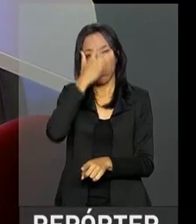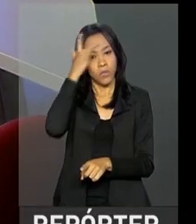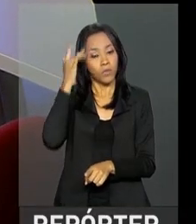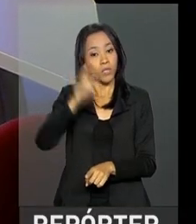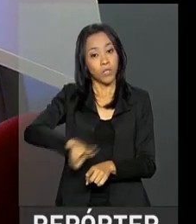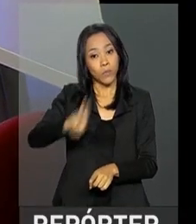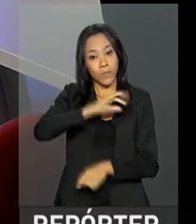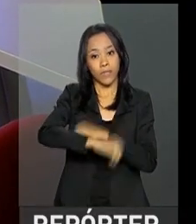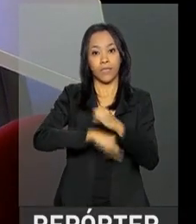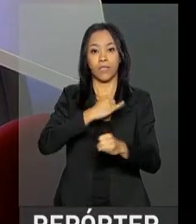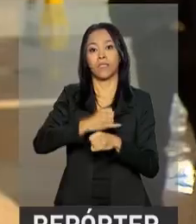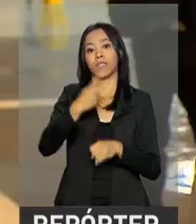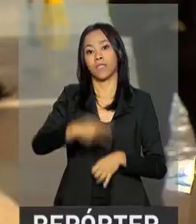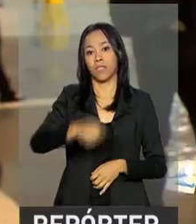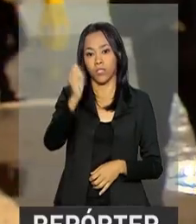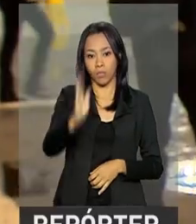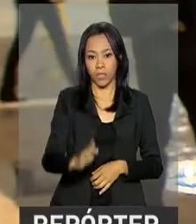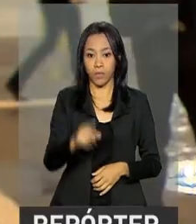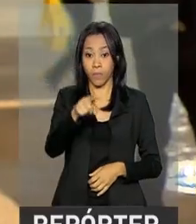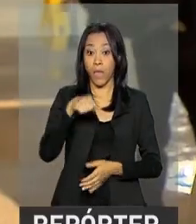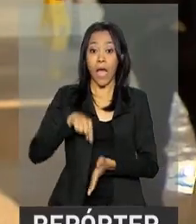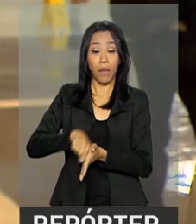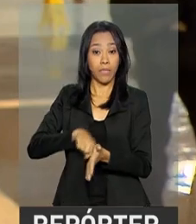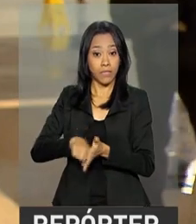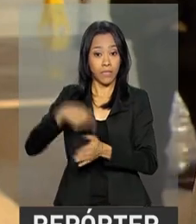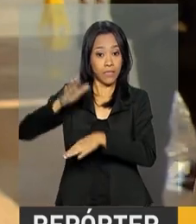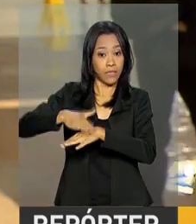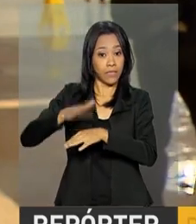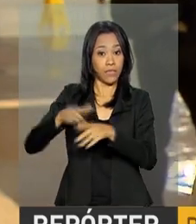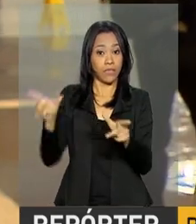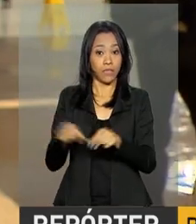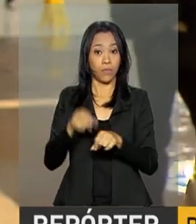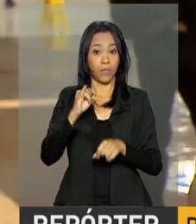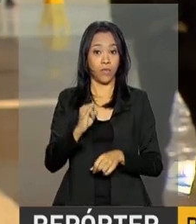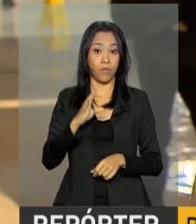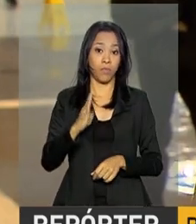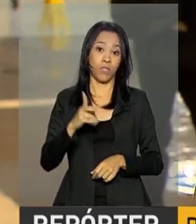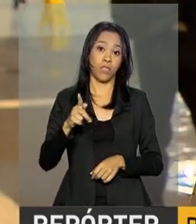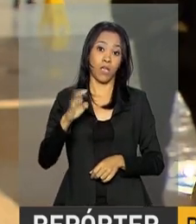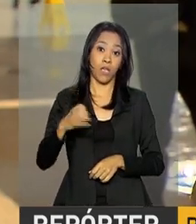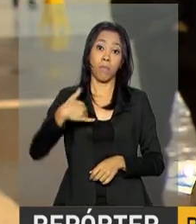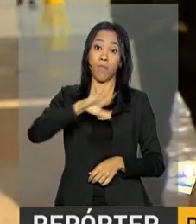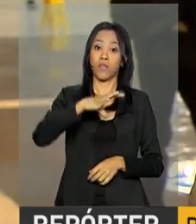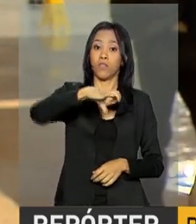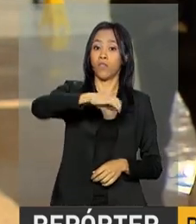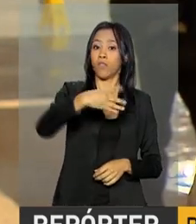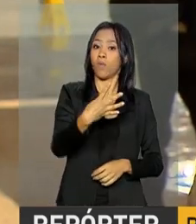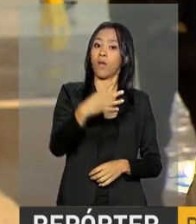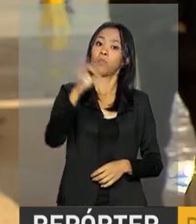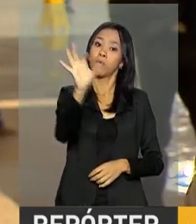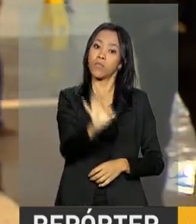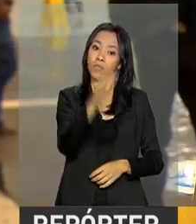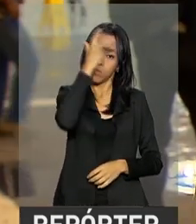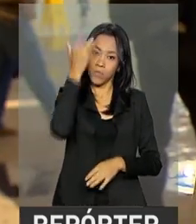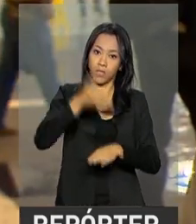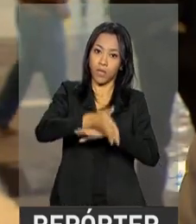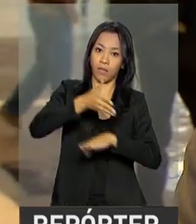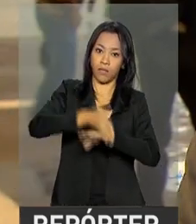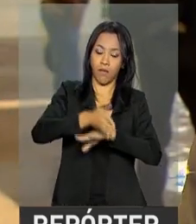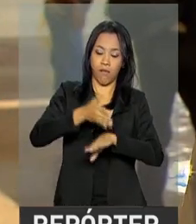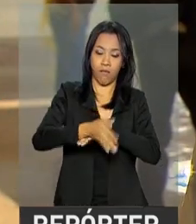no país a pesquisa do ibge também revela que mais de 94% das pessoas que acessaram a internet